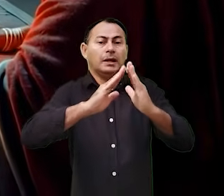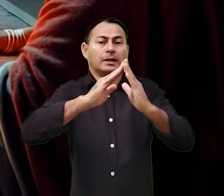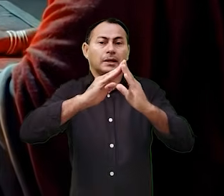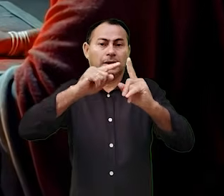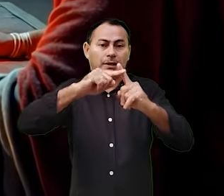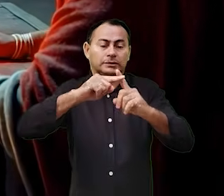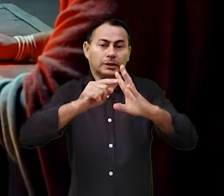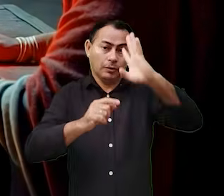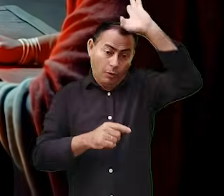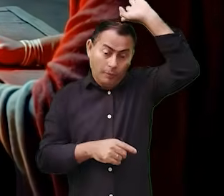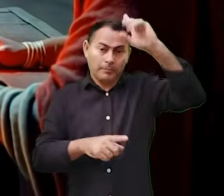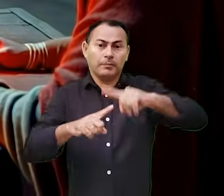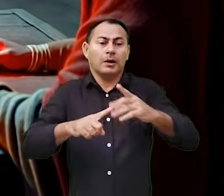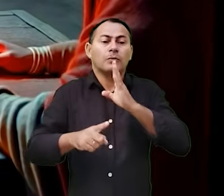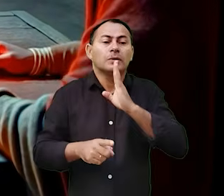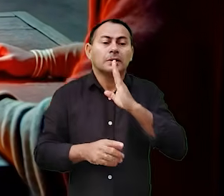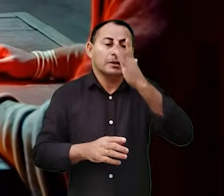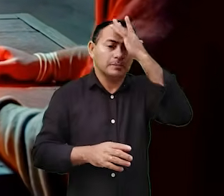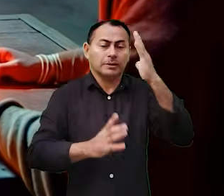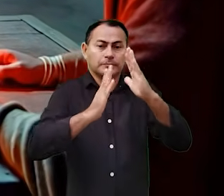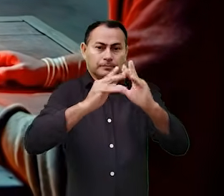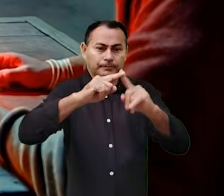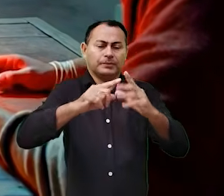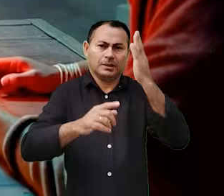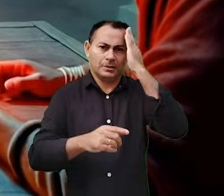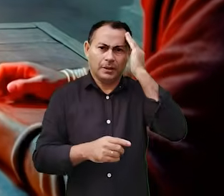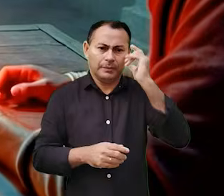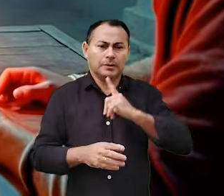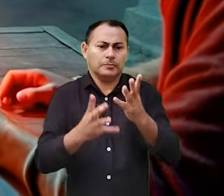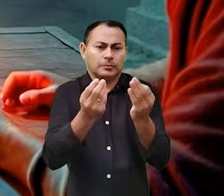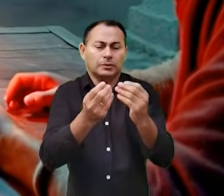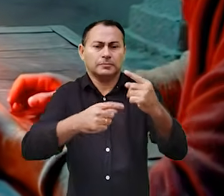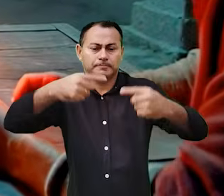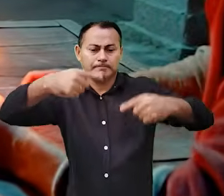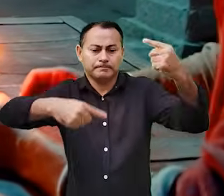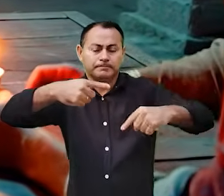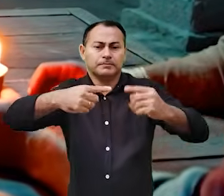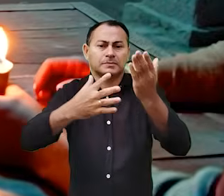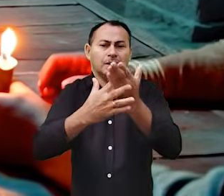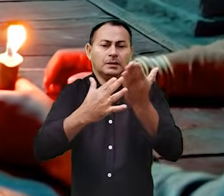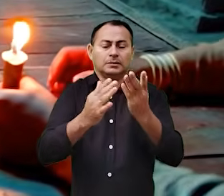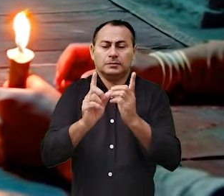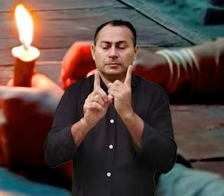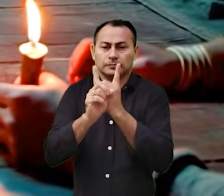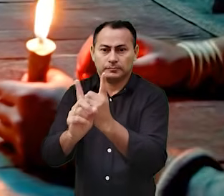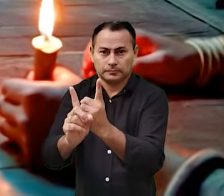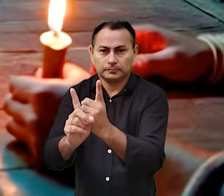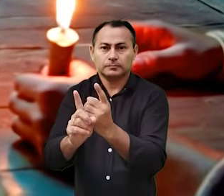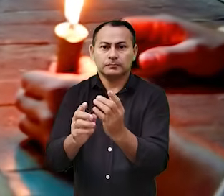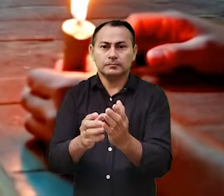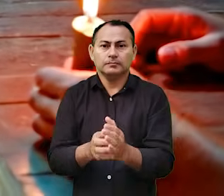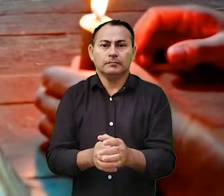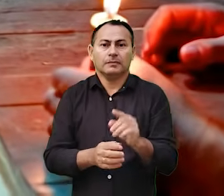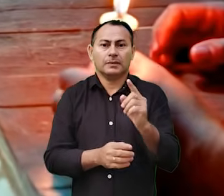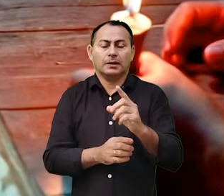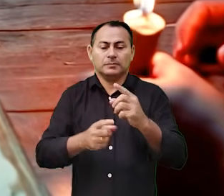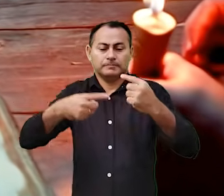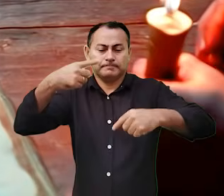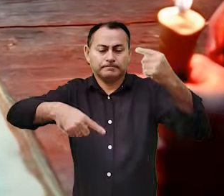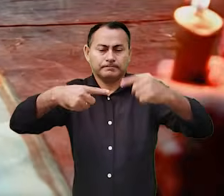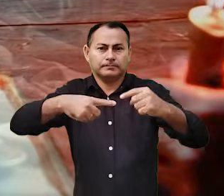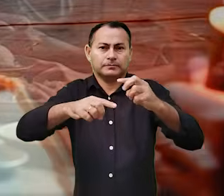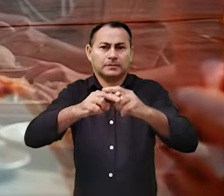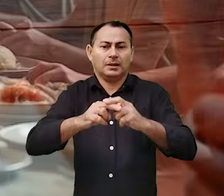igreja em Roma, mas conhecia as pessoas daquela igreja e sabia que havia muita discussão entre seus discípulos.